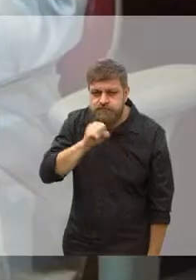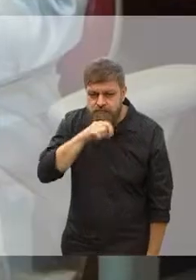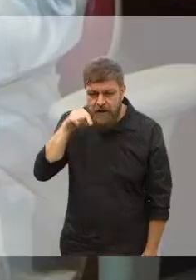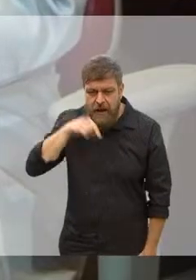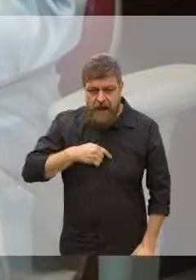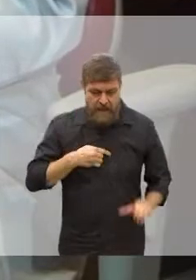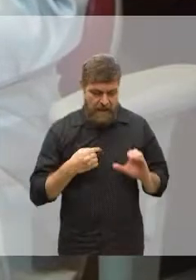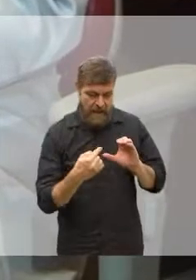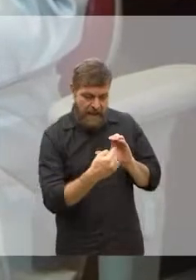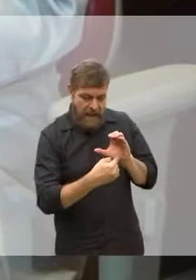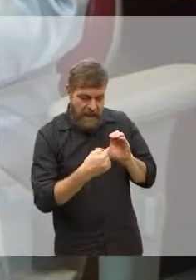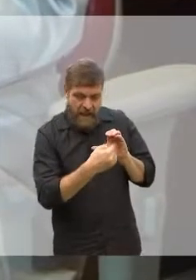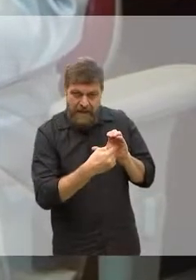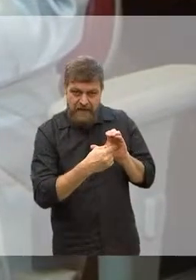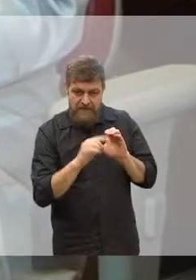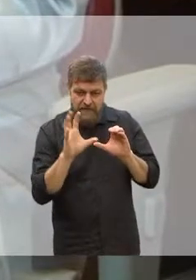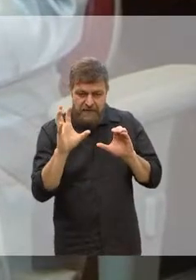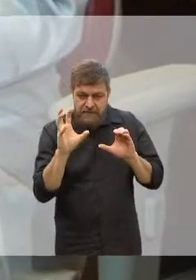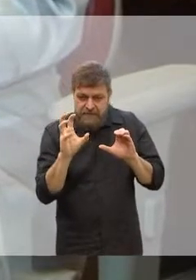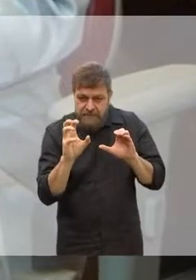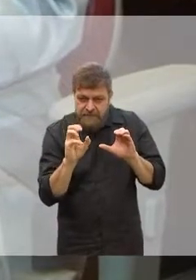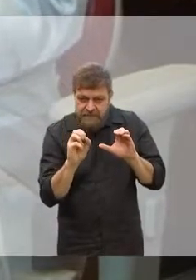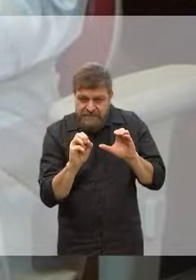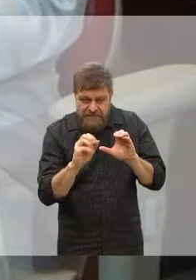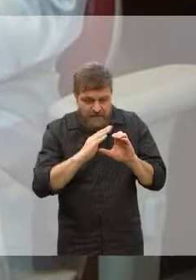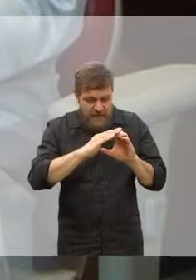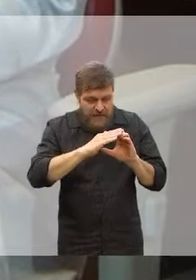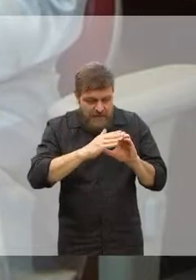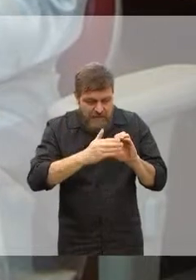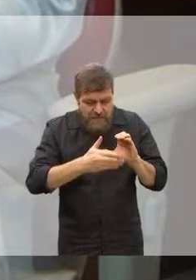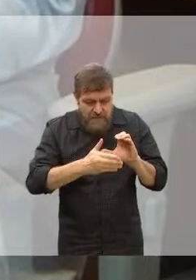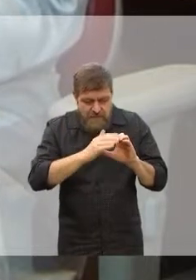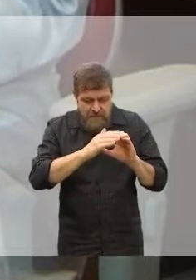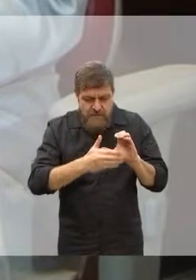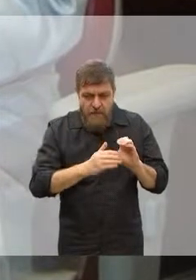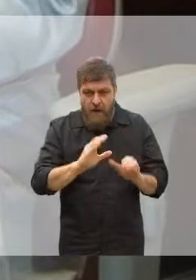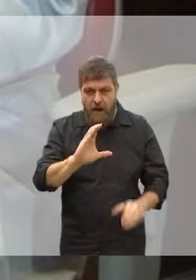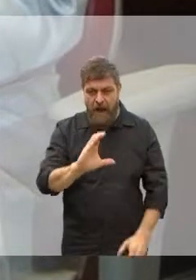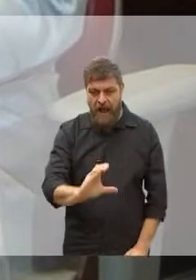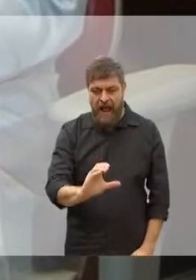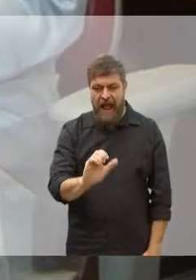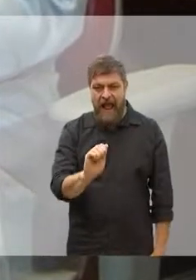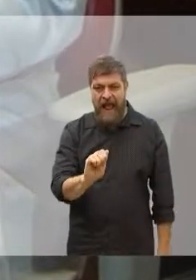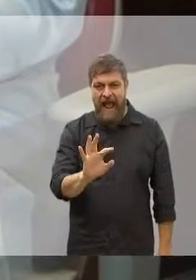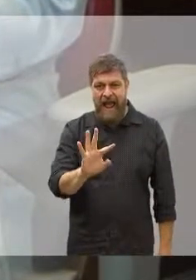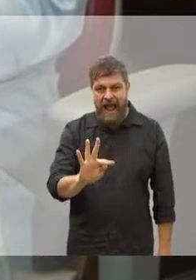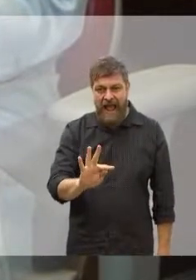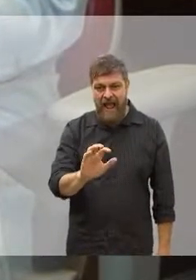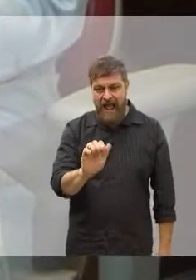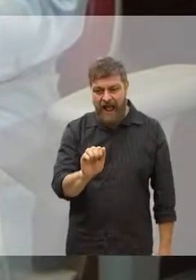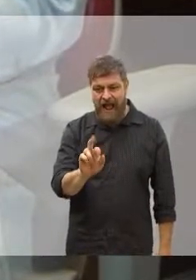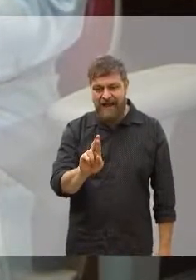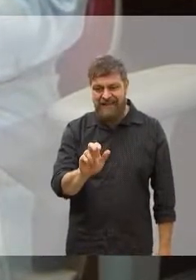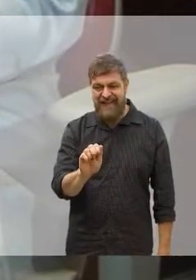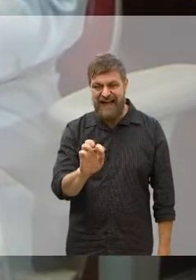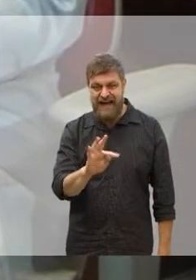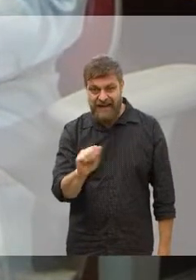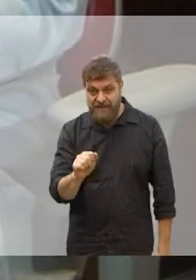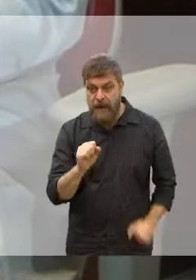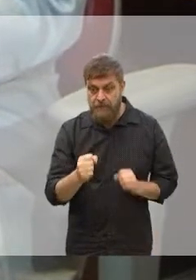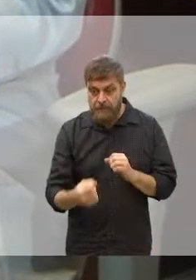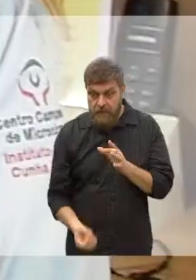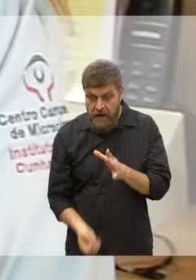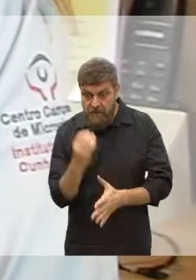adquirindo opacidade até se tornar uma catarata. E essa catarata pode ser antecipada pelo